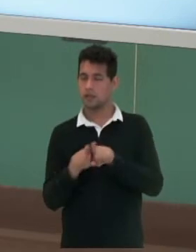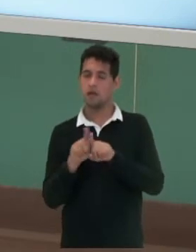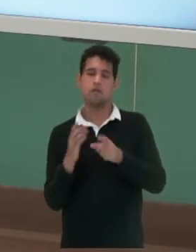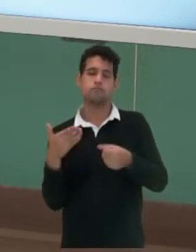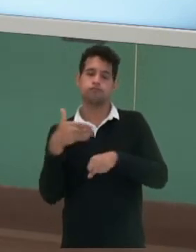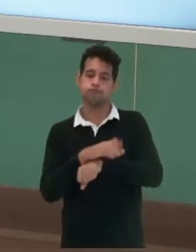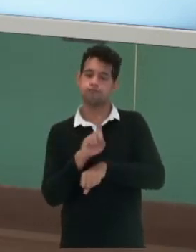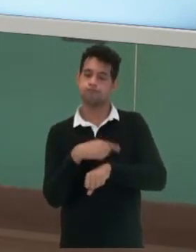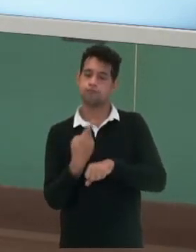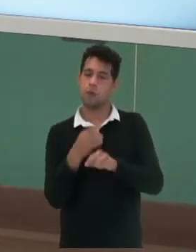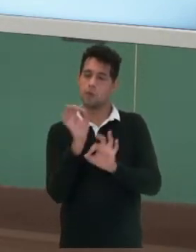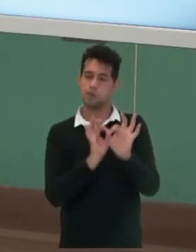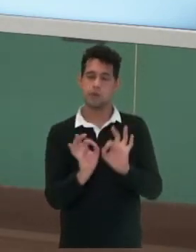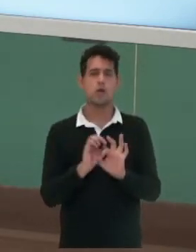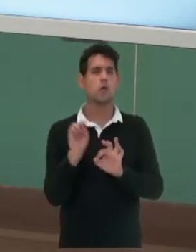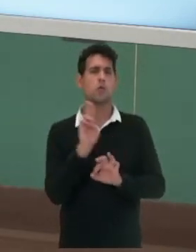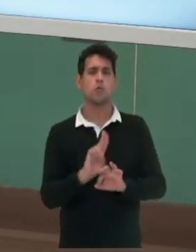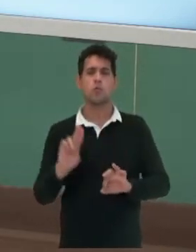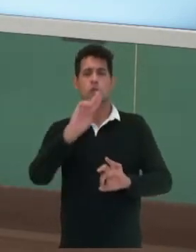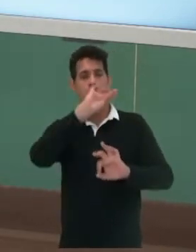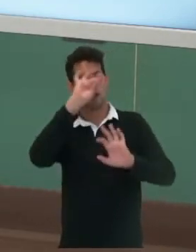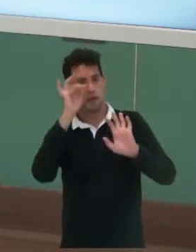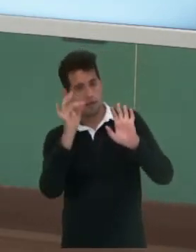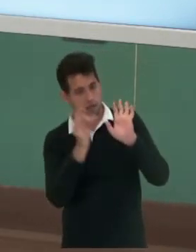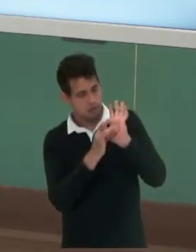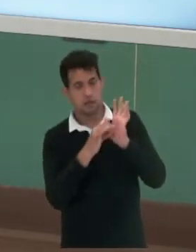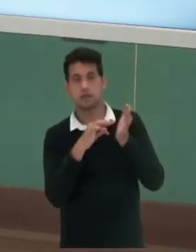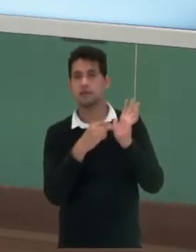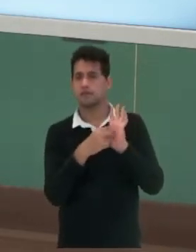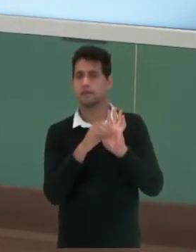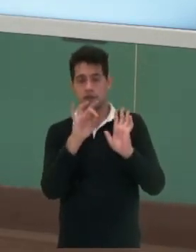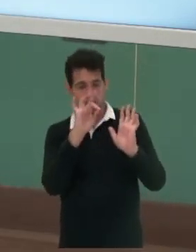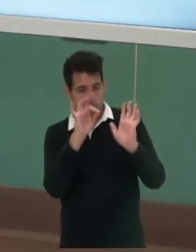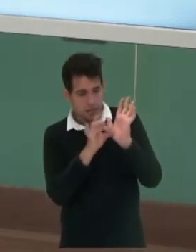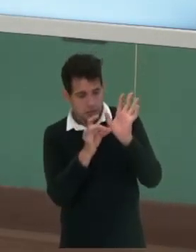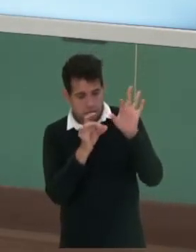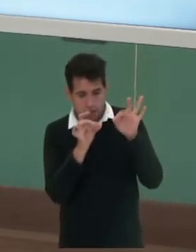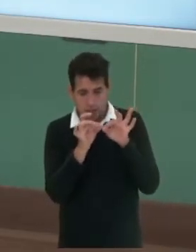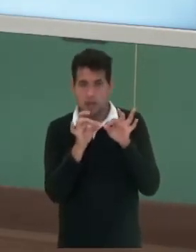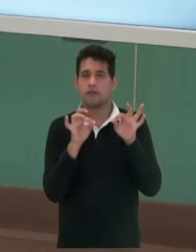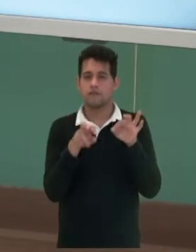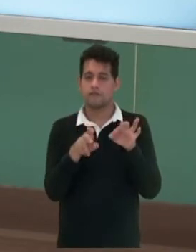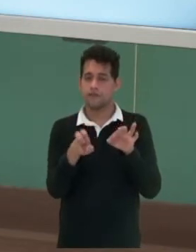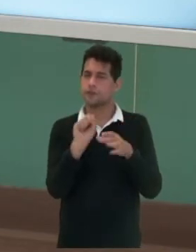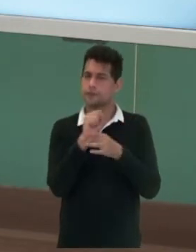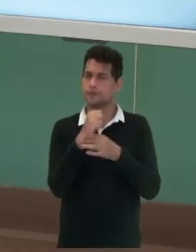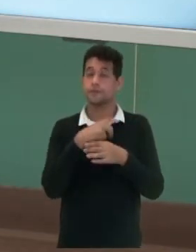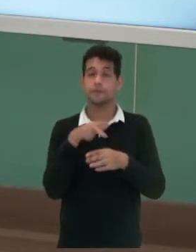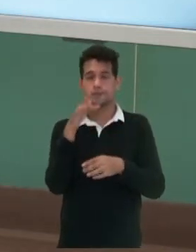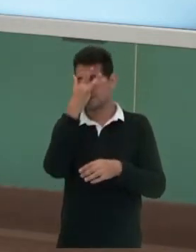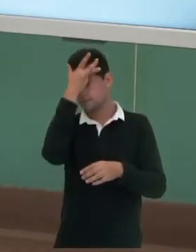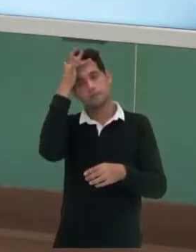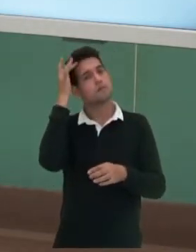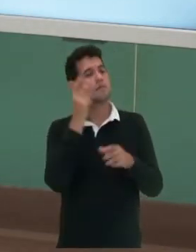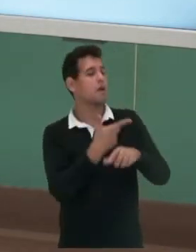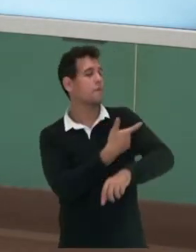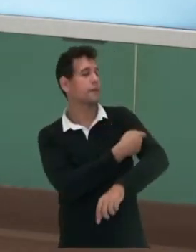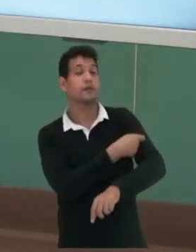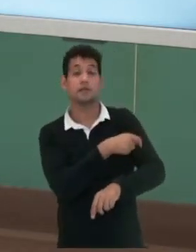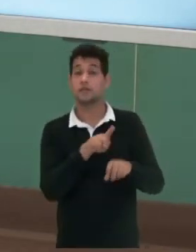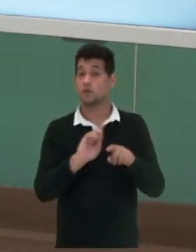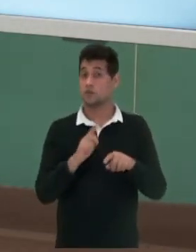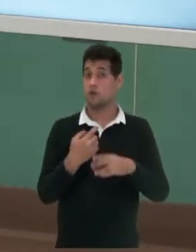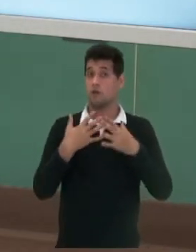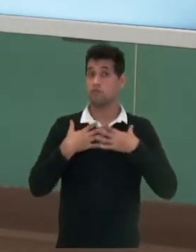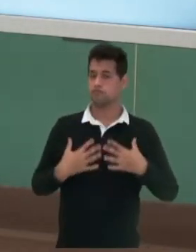entrando na nossa célula, eu coloco num vírus que é um vírus seguro e eu injeto no corpo da pessoa. O nosso corpo